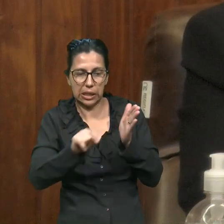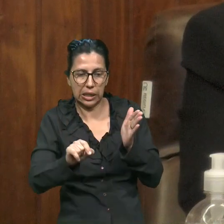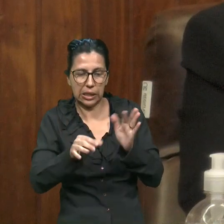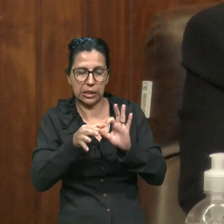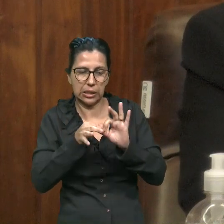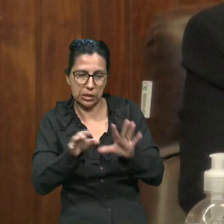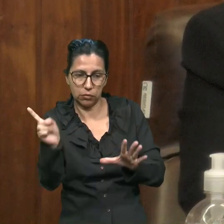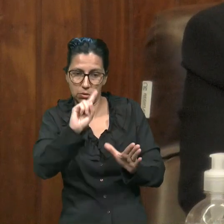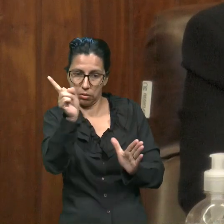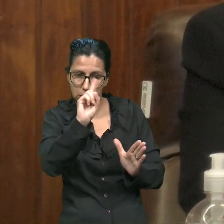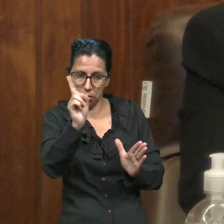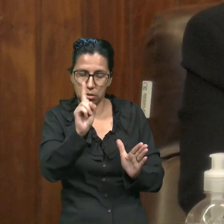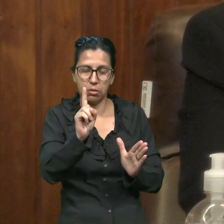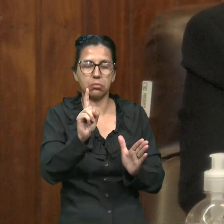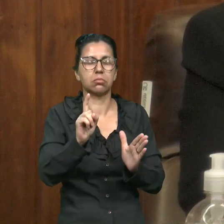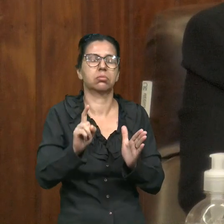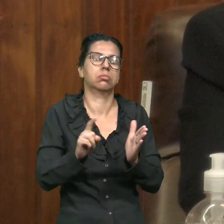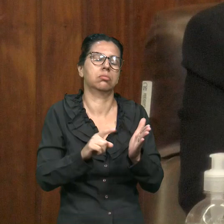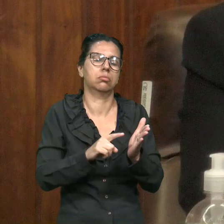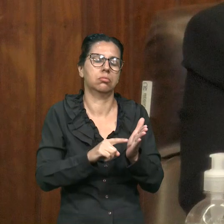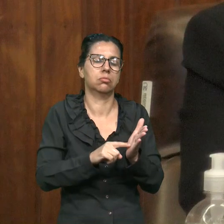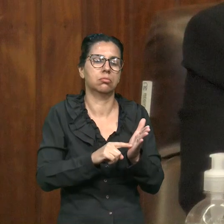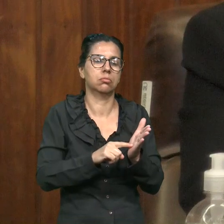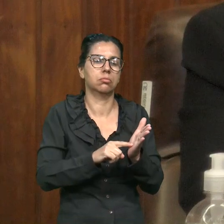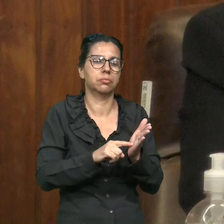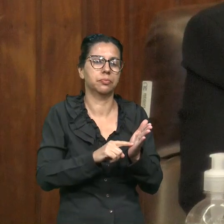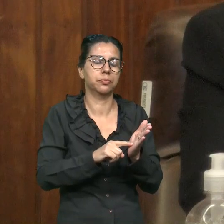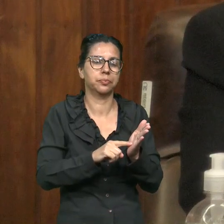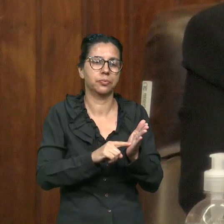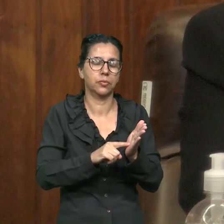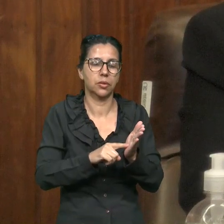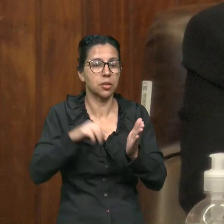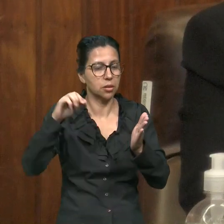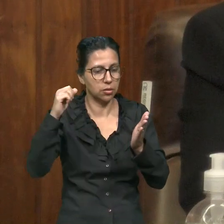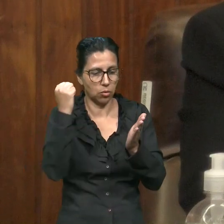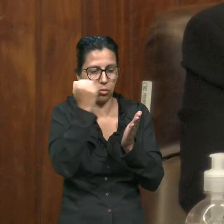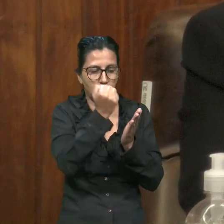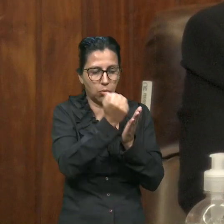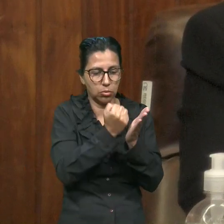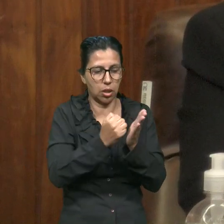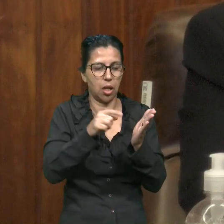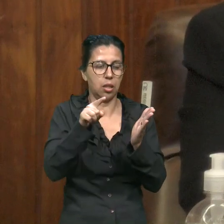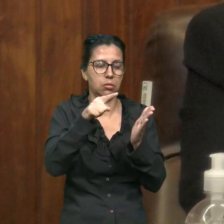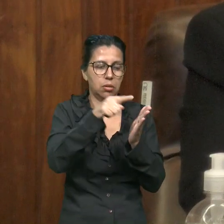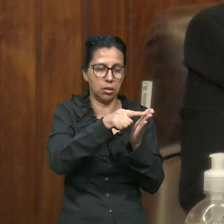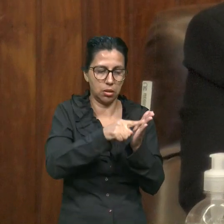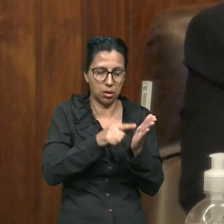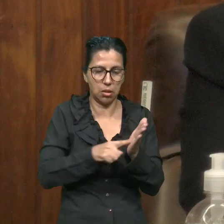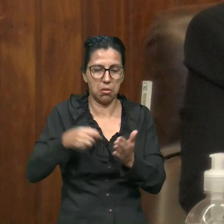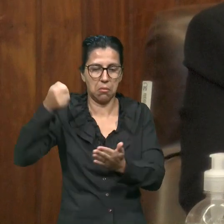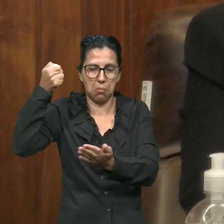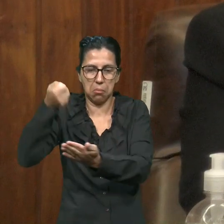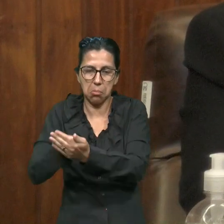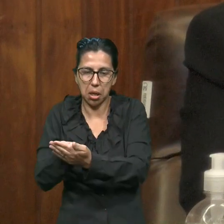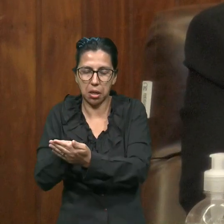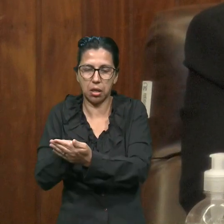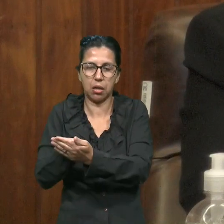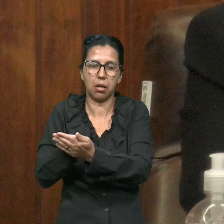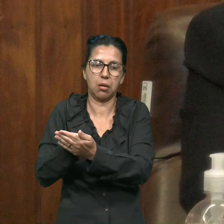ato convocatório da licitação nos respectivos instrumentos contratuais, ou ainda pagar fatura